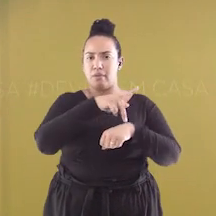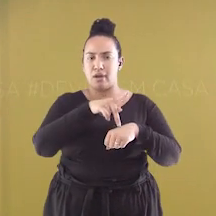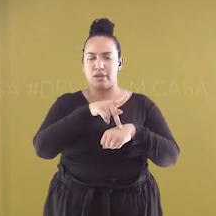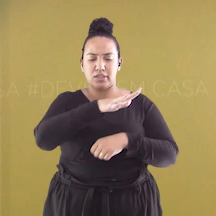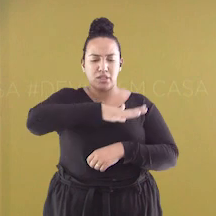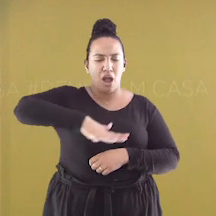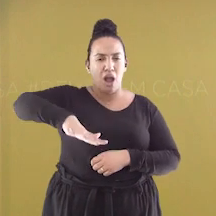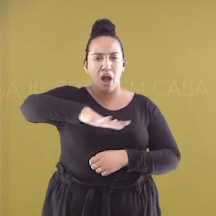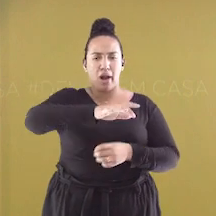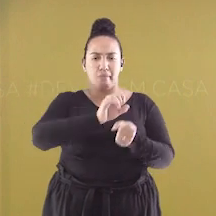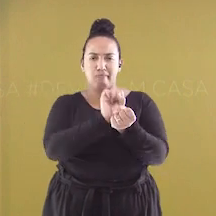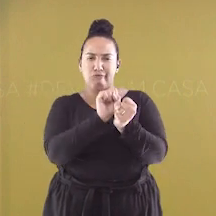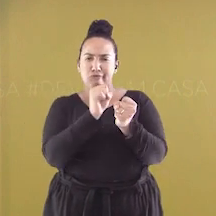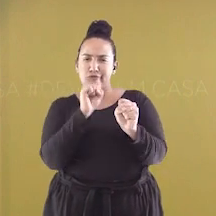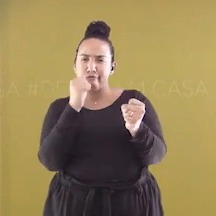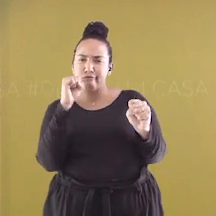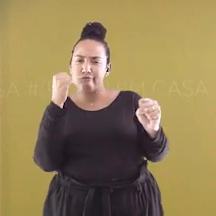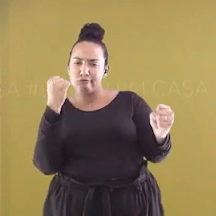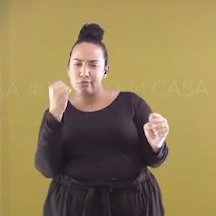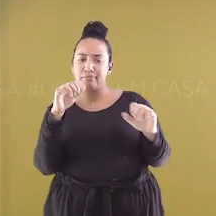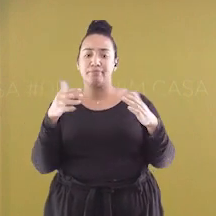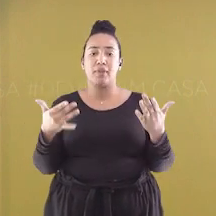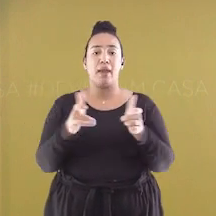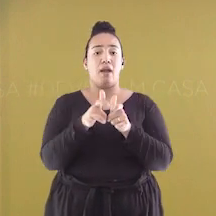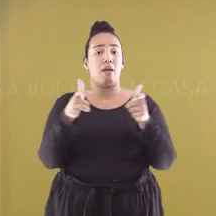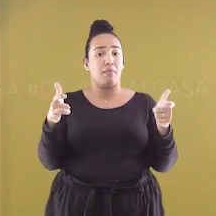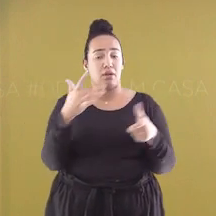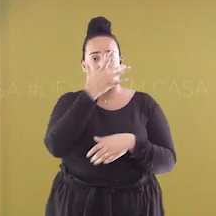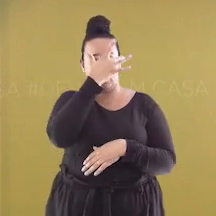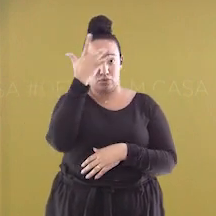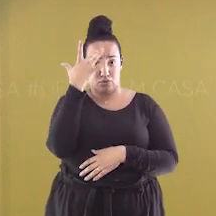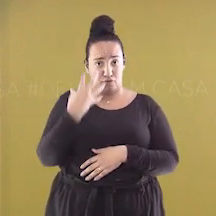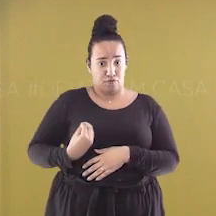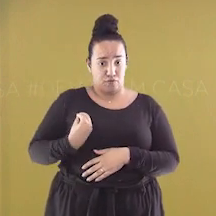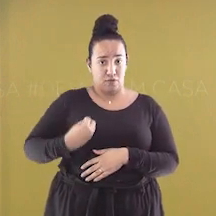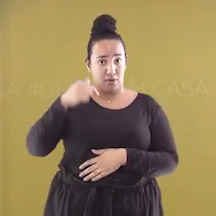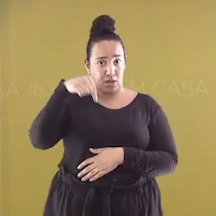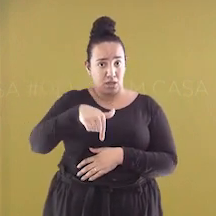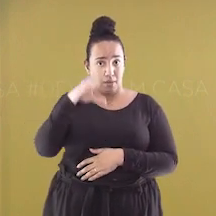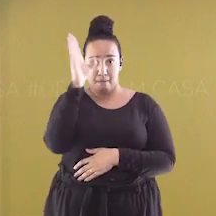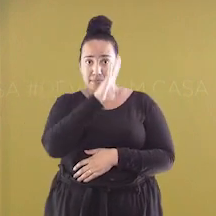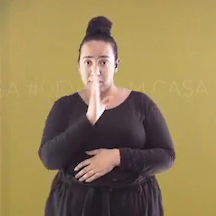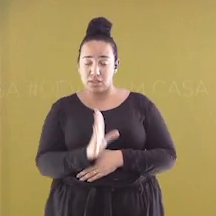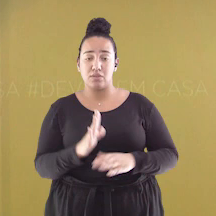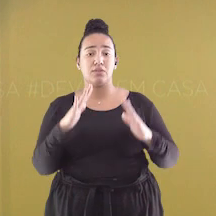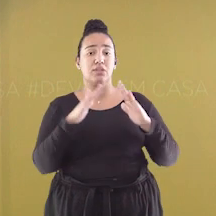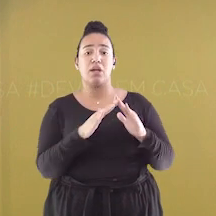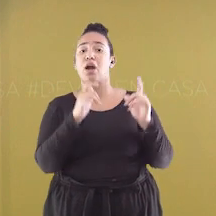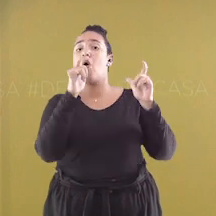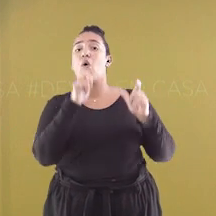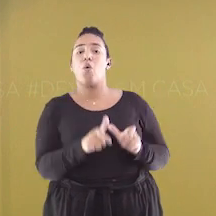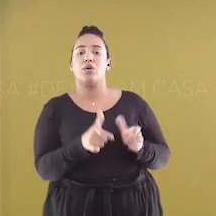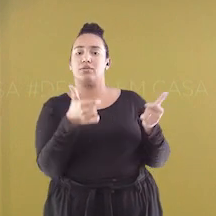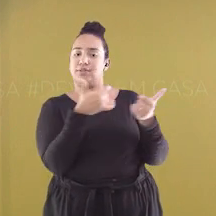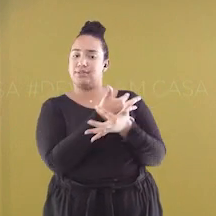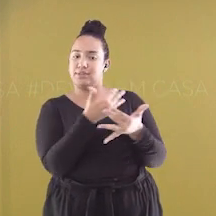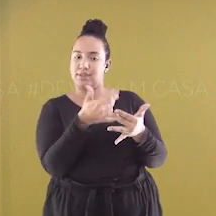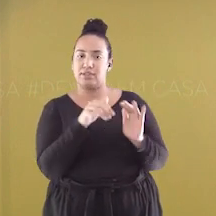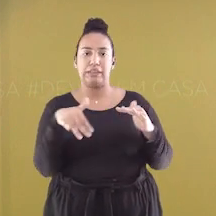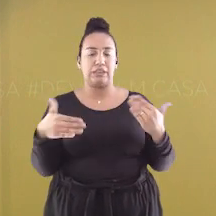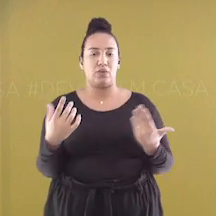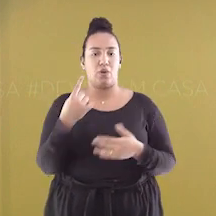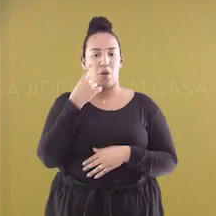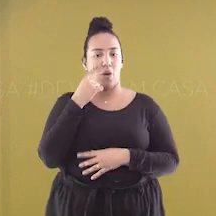extensão territorial e a maior parte das pessoas que habitam no país vivem nas cidades. Como